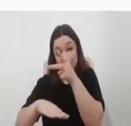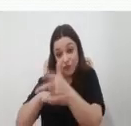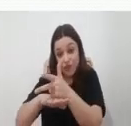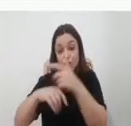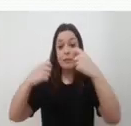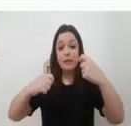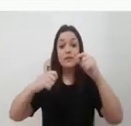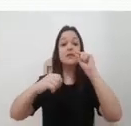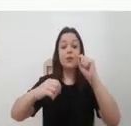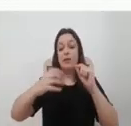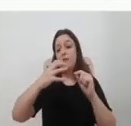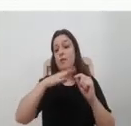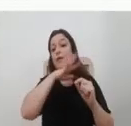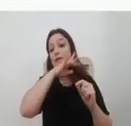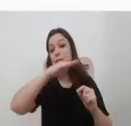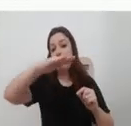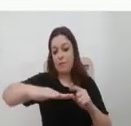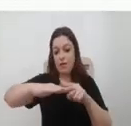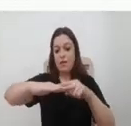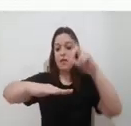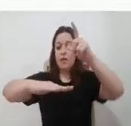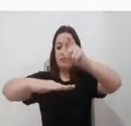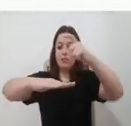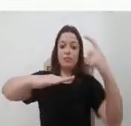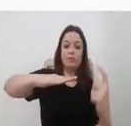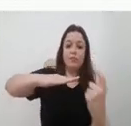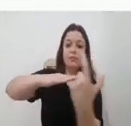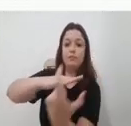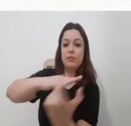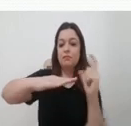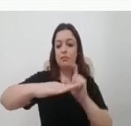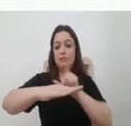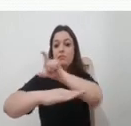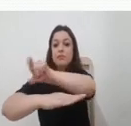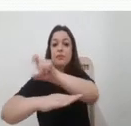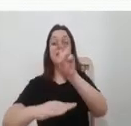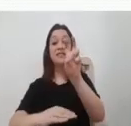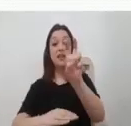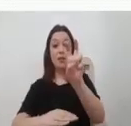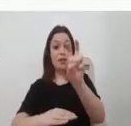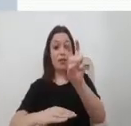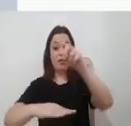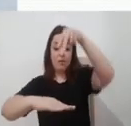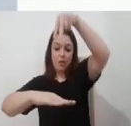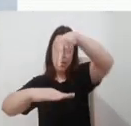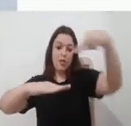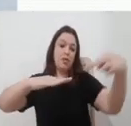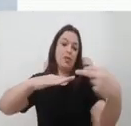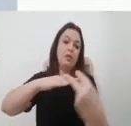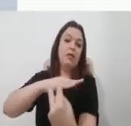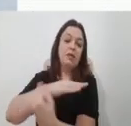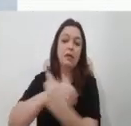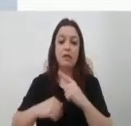Essas fotos e vídeos, elas devem ser feitas em 5 planos e também com identificação, que é o que eu vou mostrar